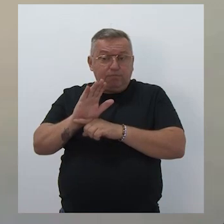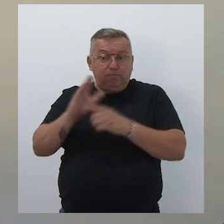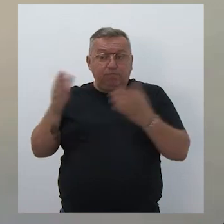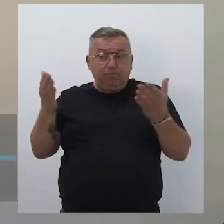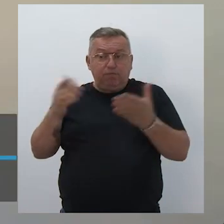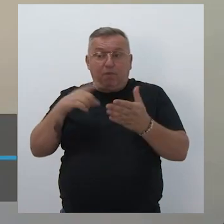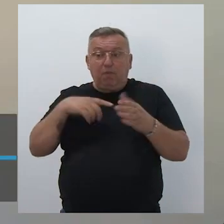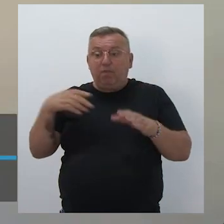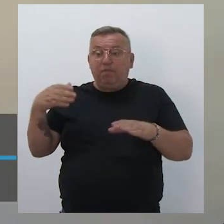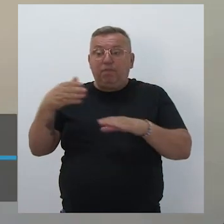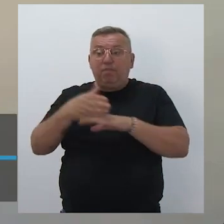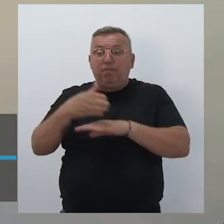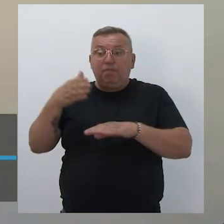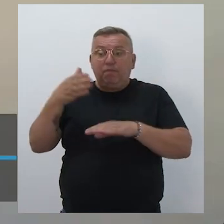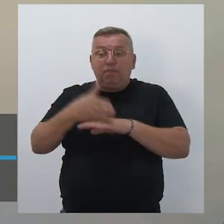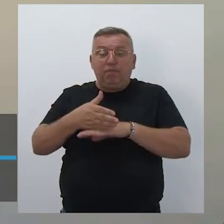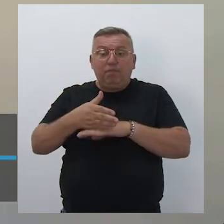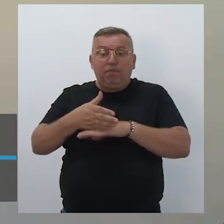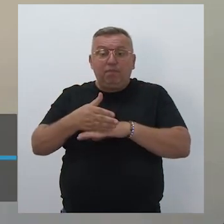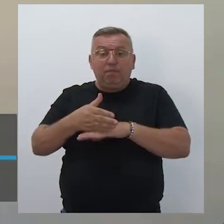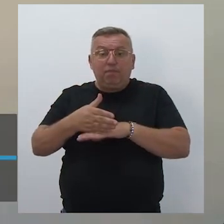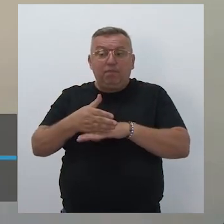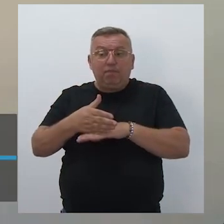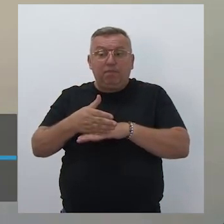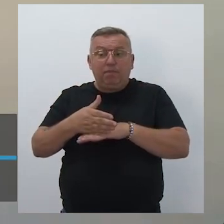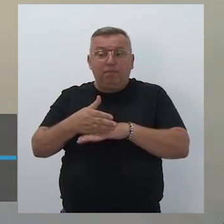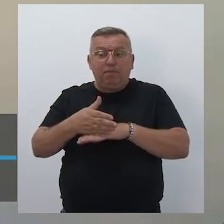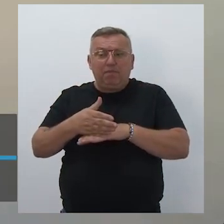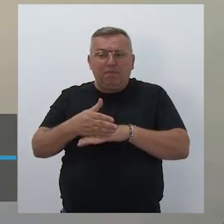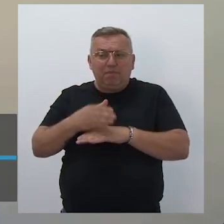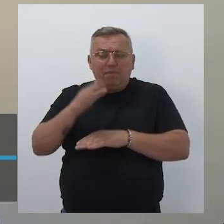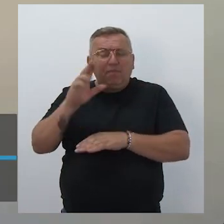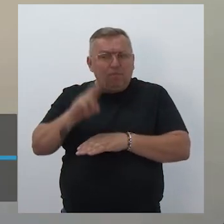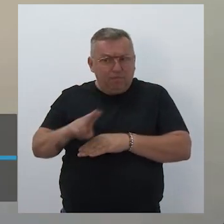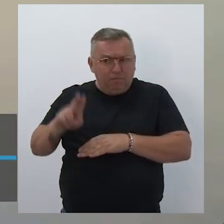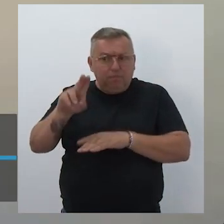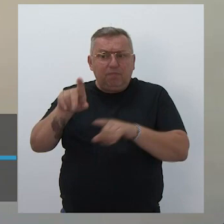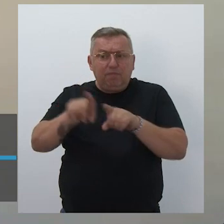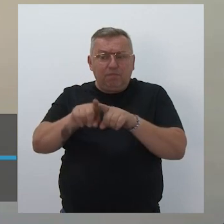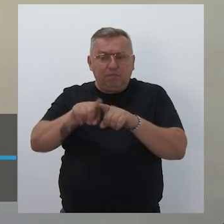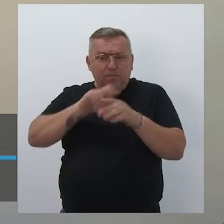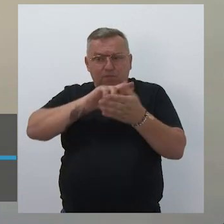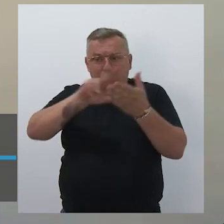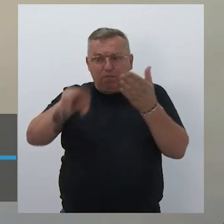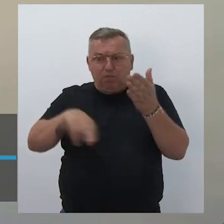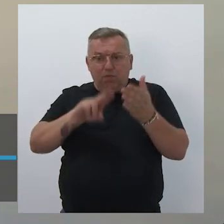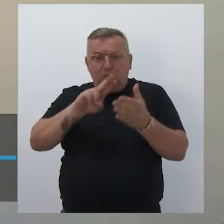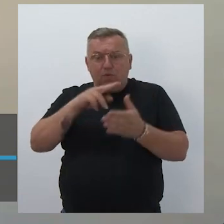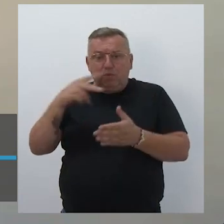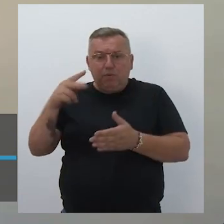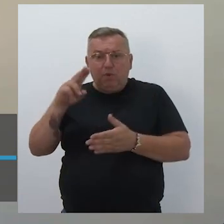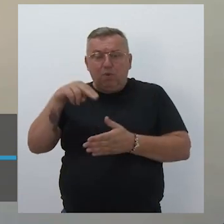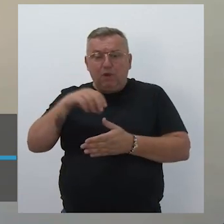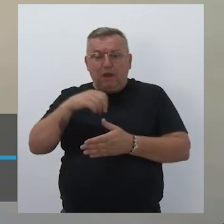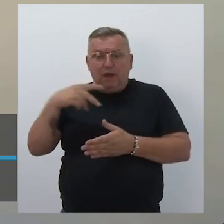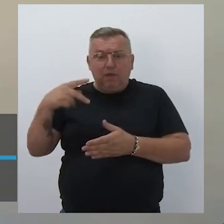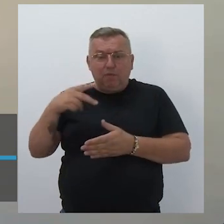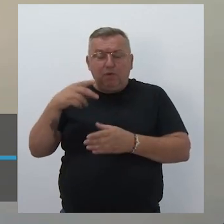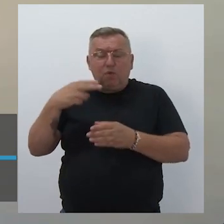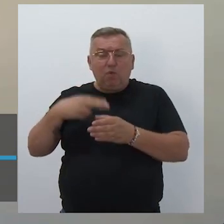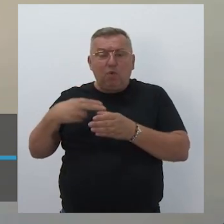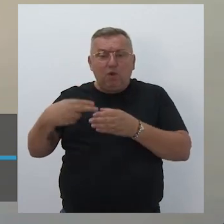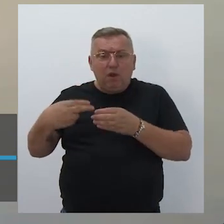tivemos a participação das universidades, da USP, da UNESP, da